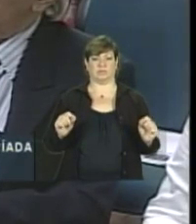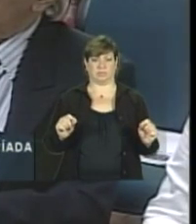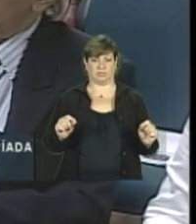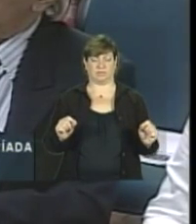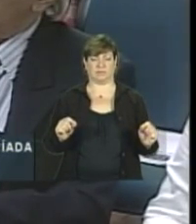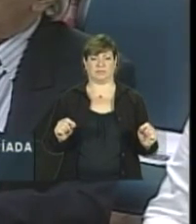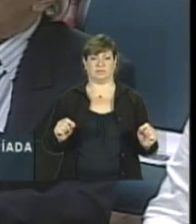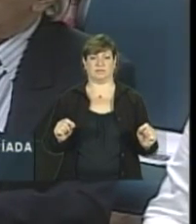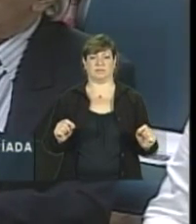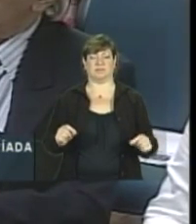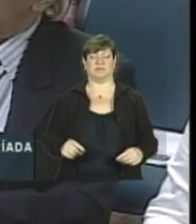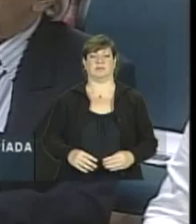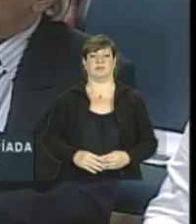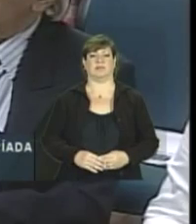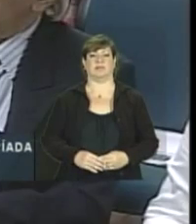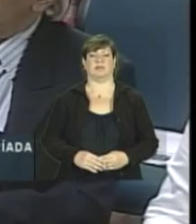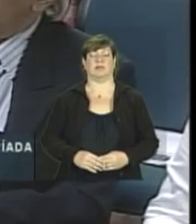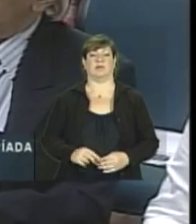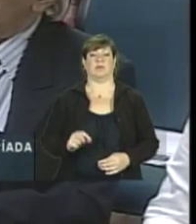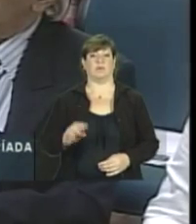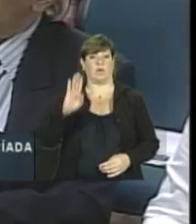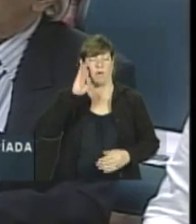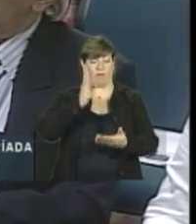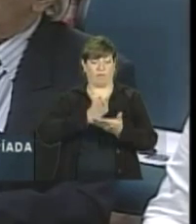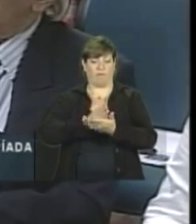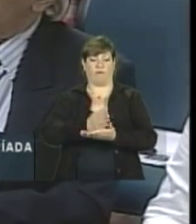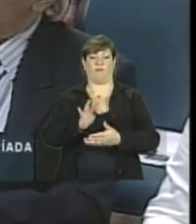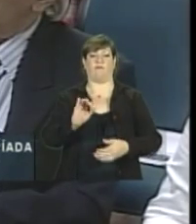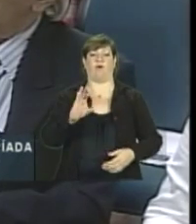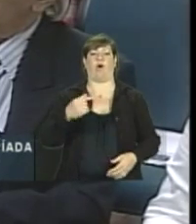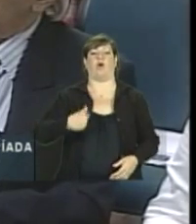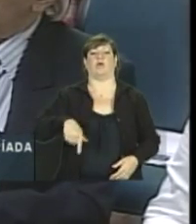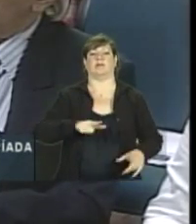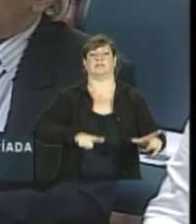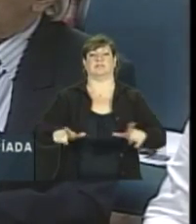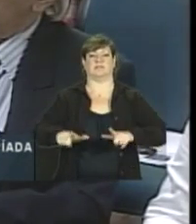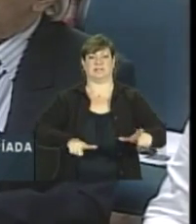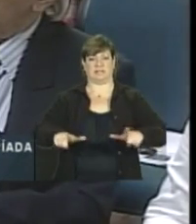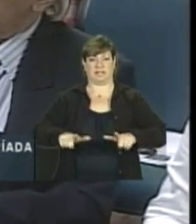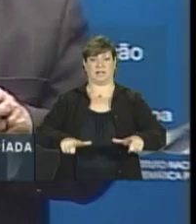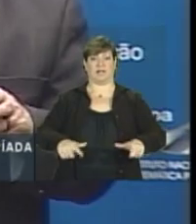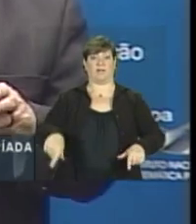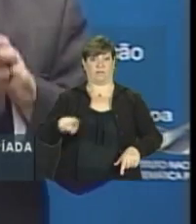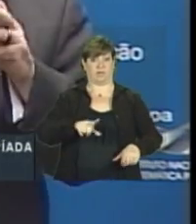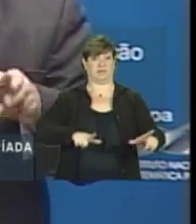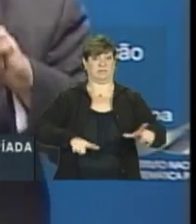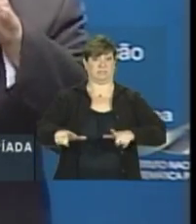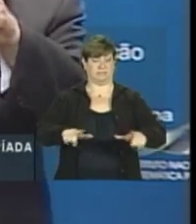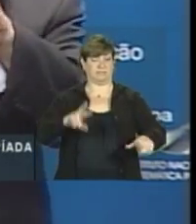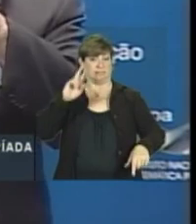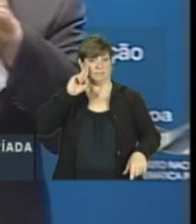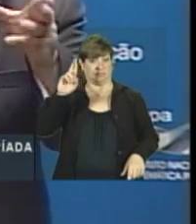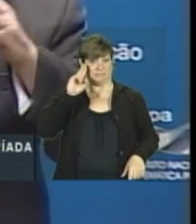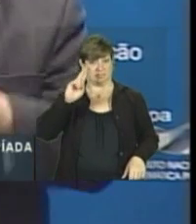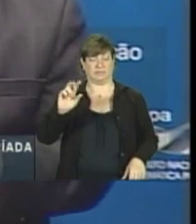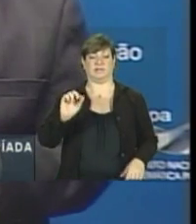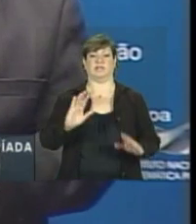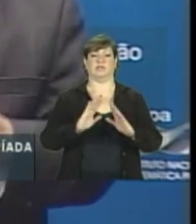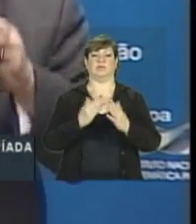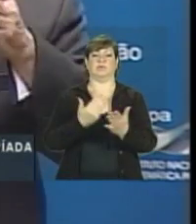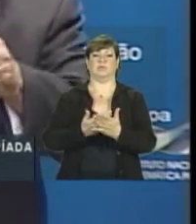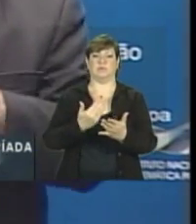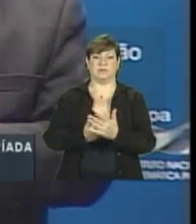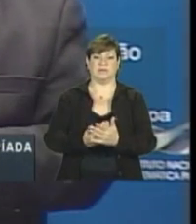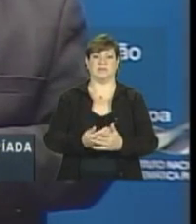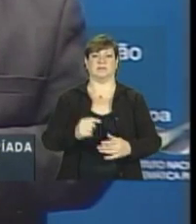os, vamos dizer assim, os foco dessa nossa atividade. Vocês vão se desenvolver, vão assumir de lideranças, vocês, estudantes,